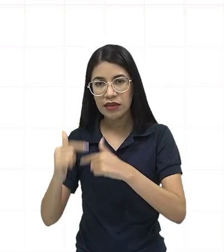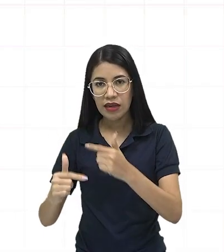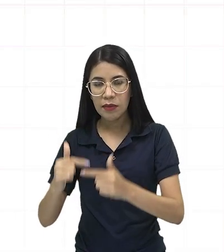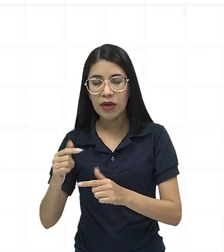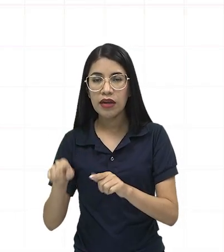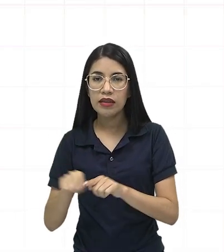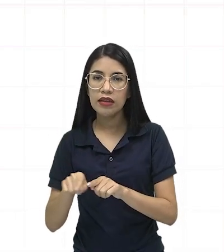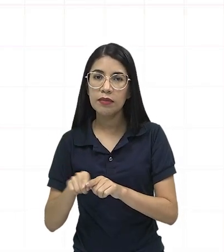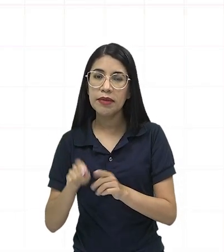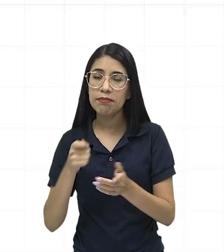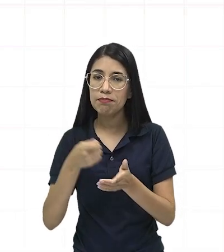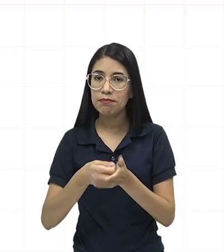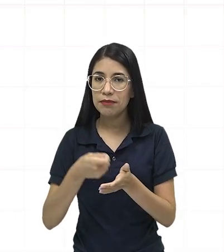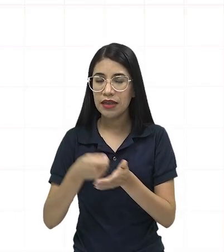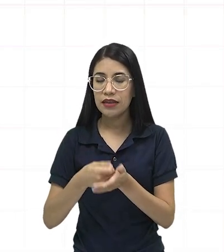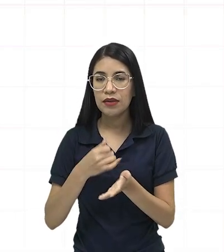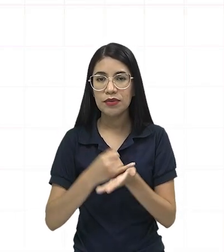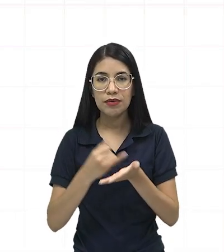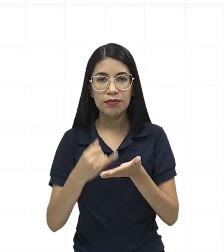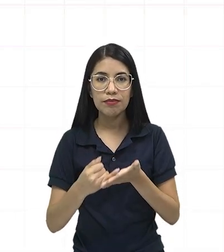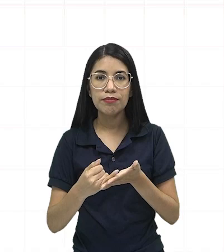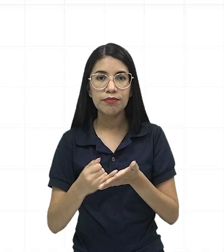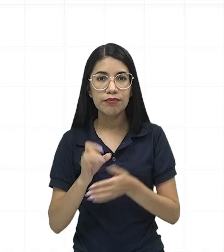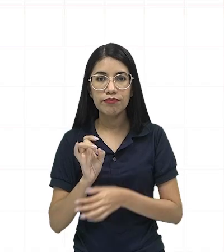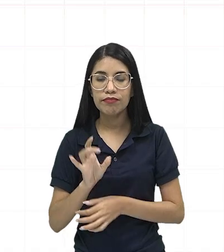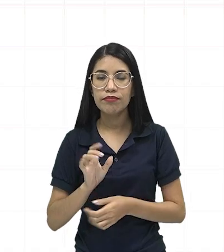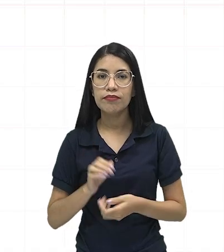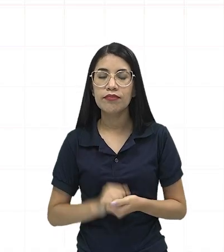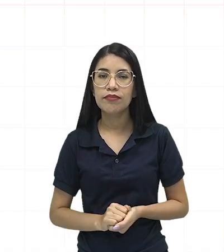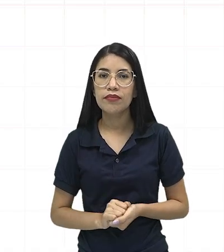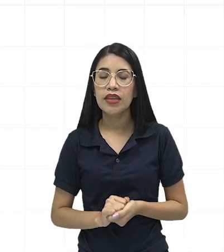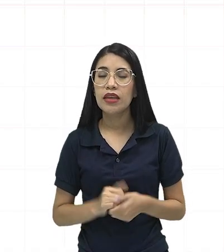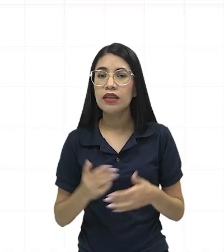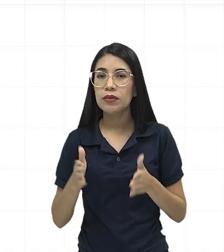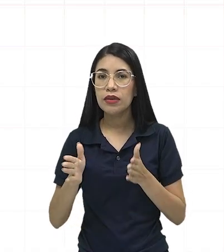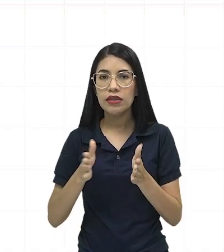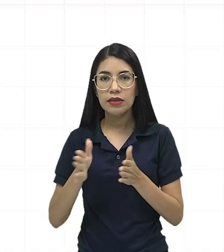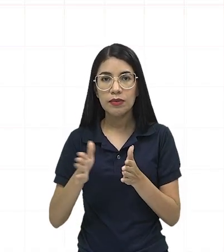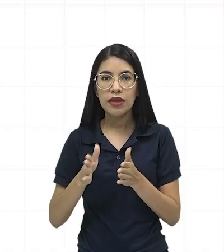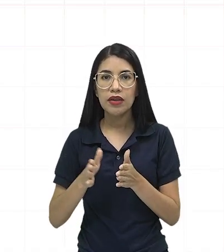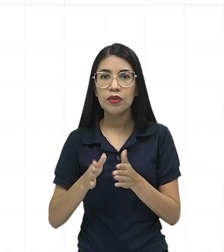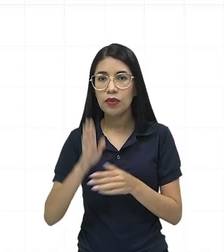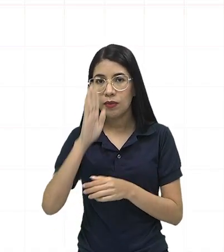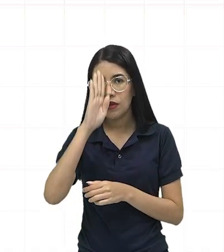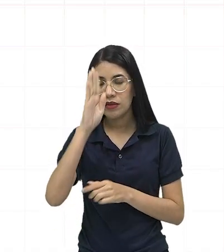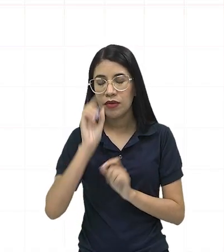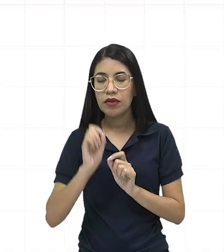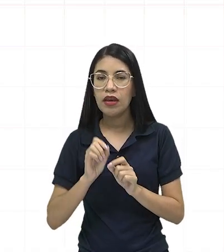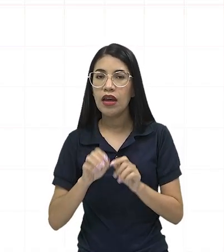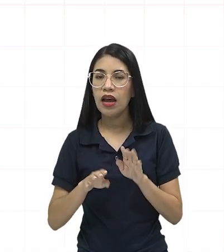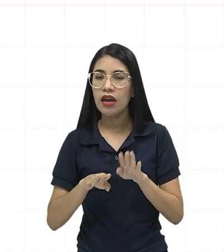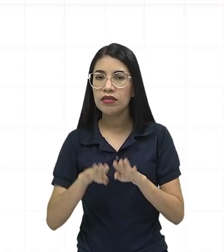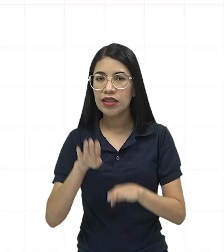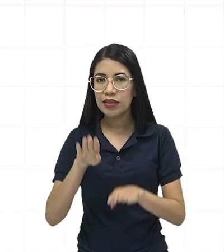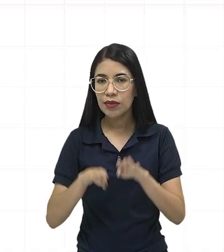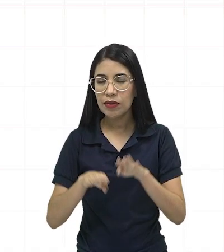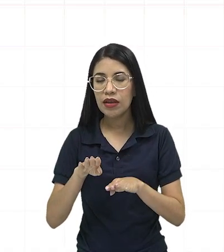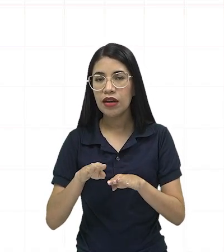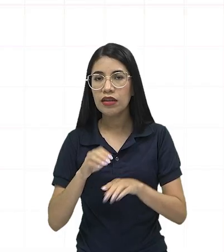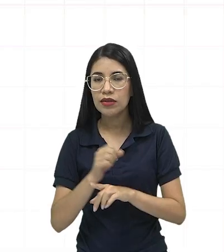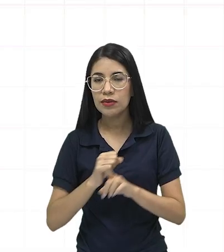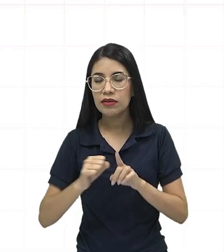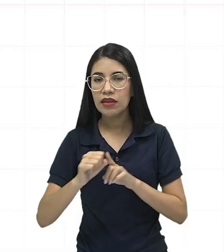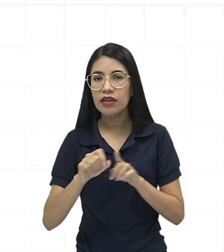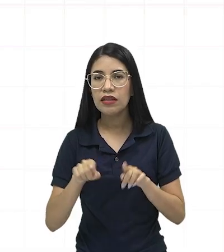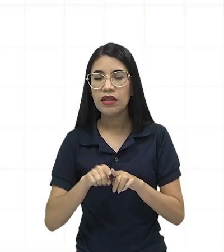e pagar seus impostos felizes da vida, tá bom? Nesse período, prevaleciam as desigualdades sociais,